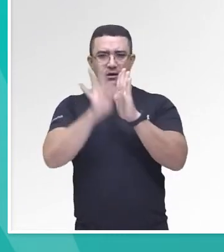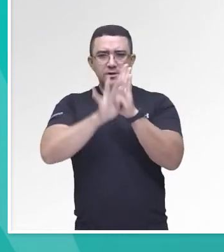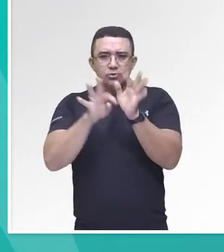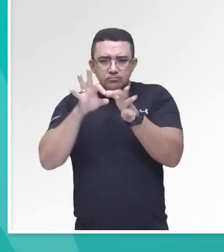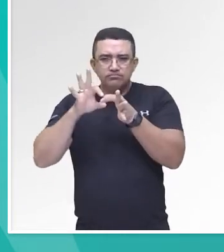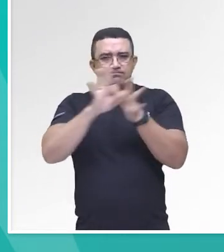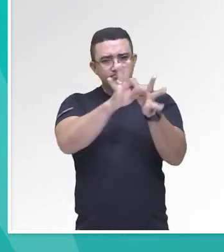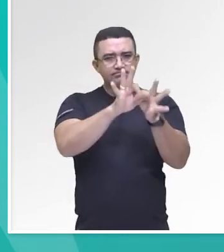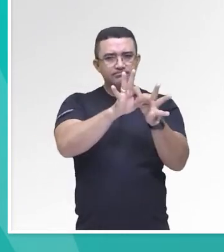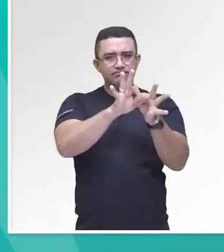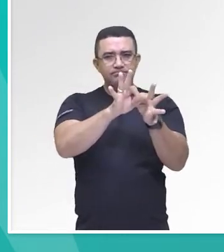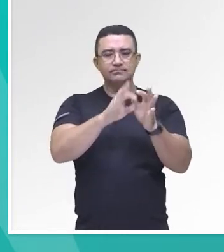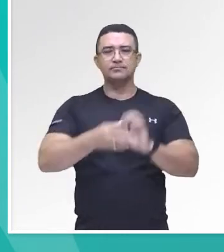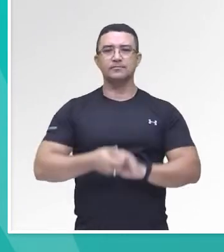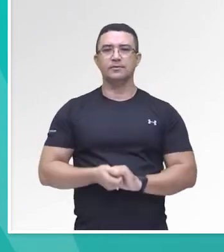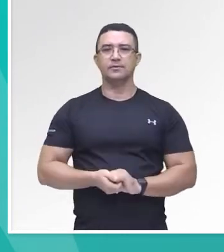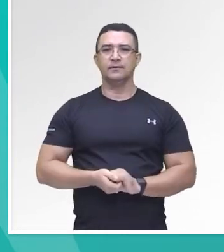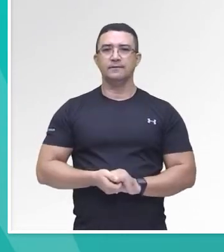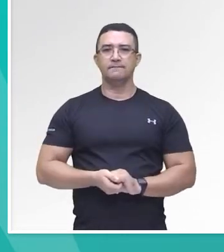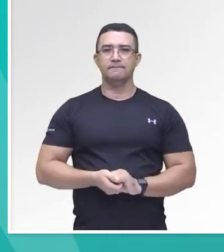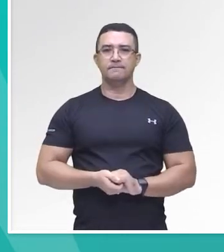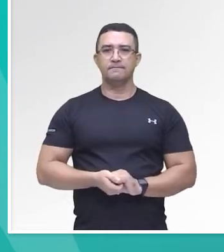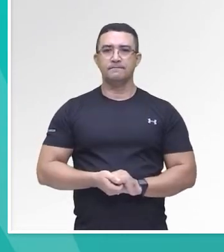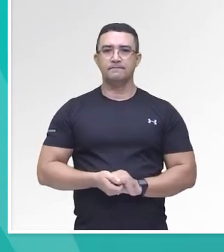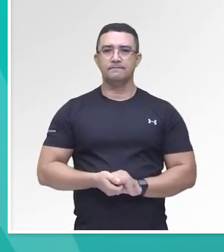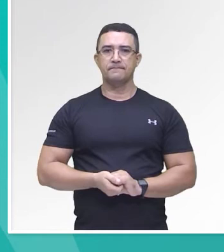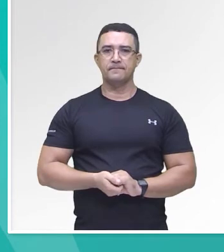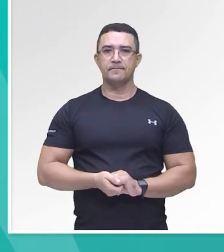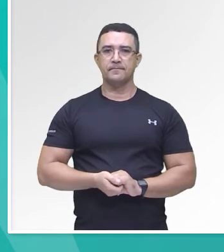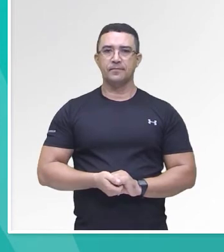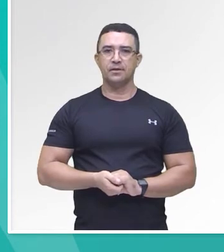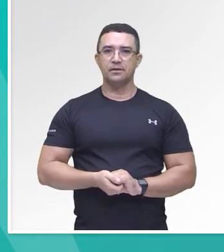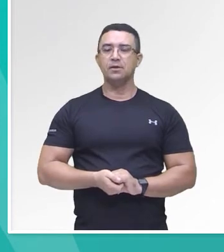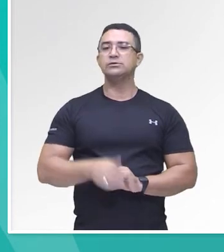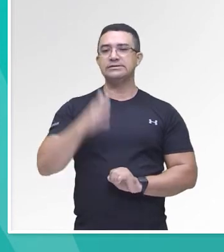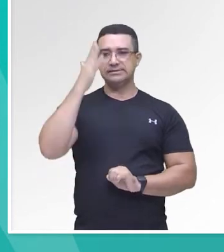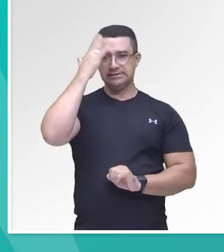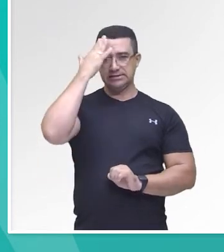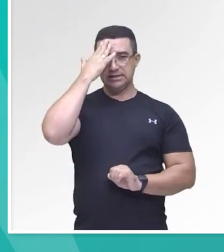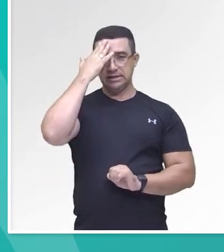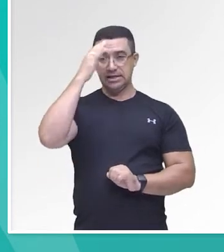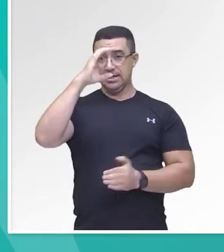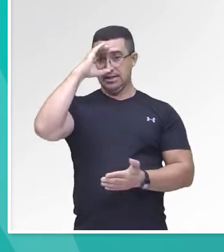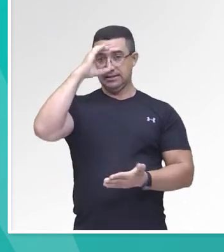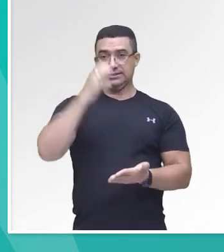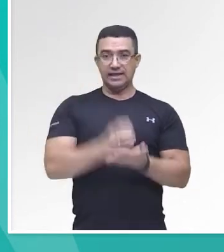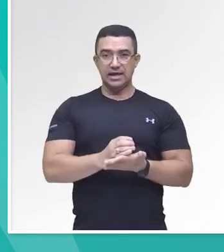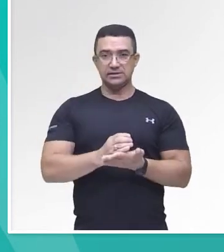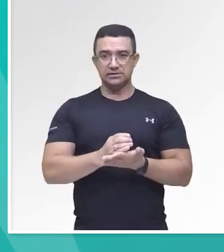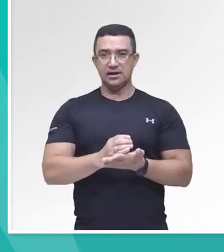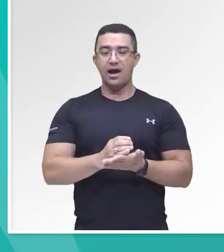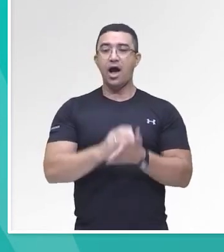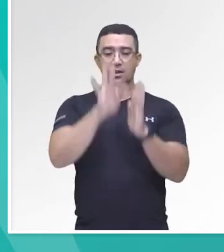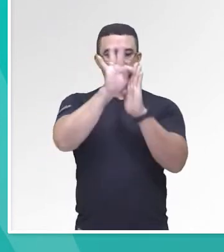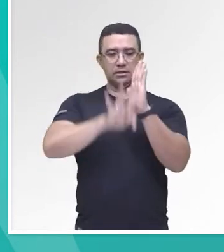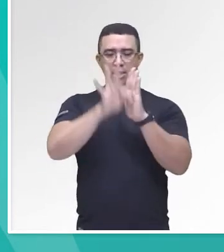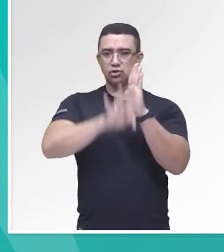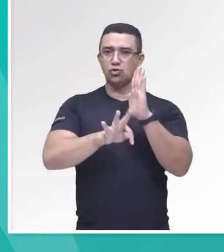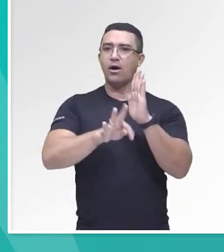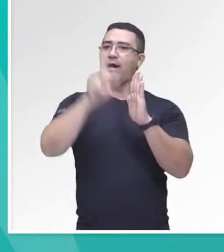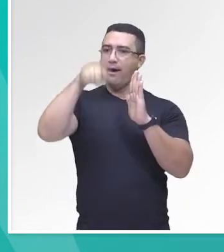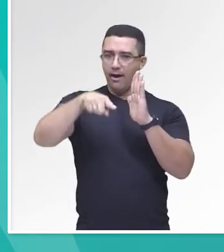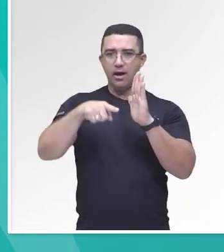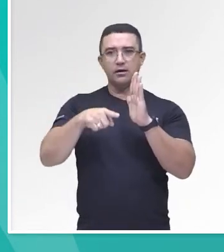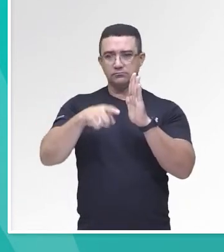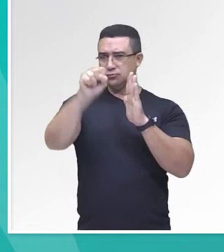na sua construção, ok? Dito isso, eu já sei qual é a minha tese dentro desse texto aqui. Eu quero dizer que é necessário,